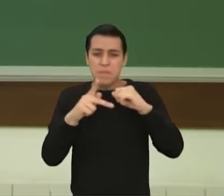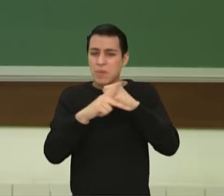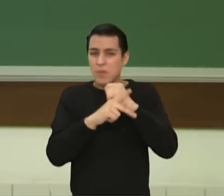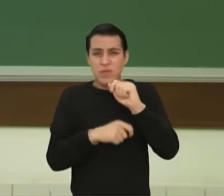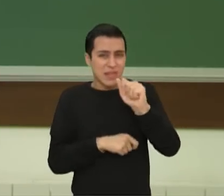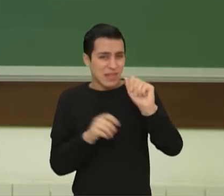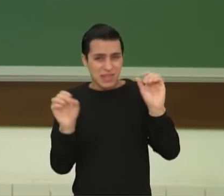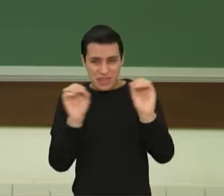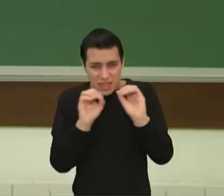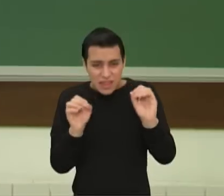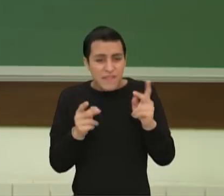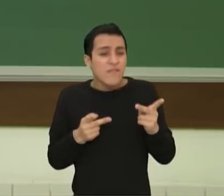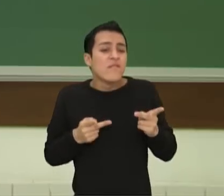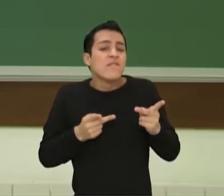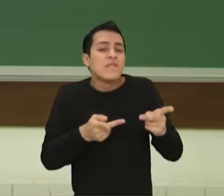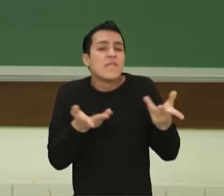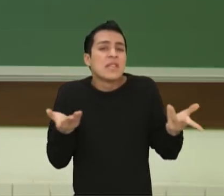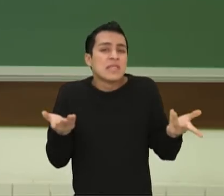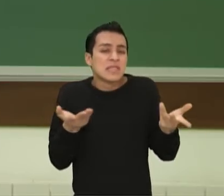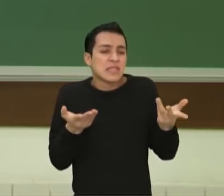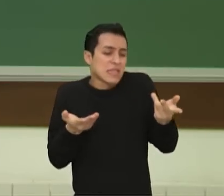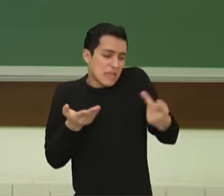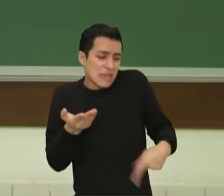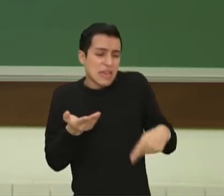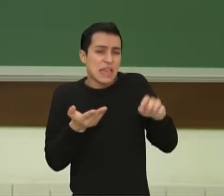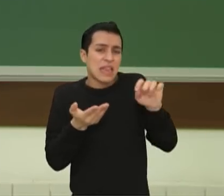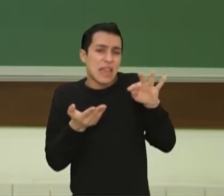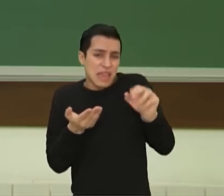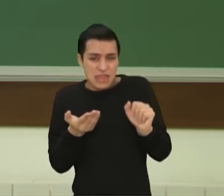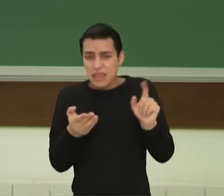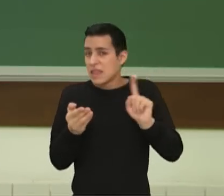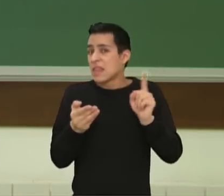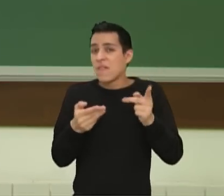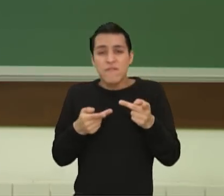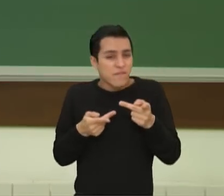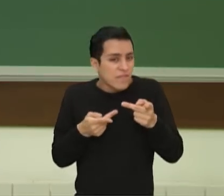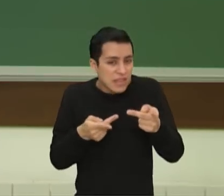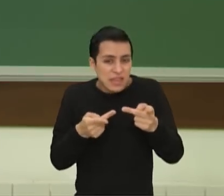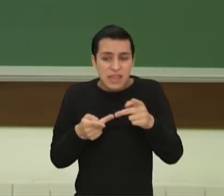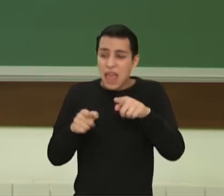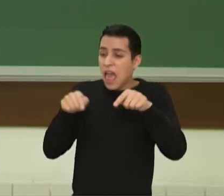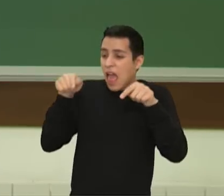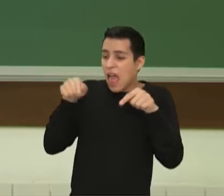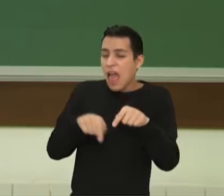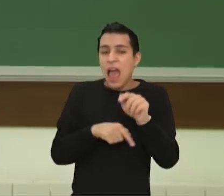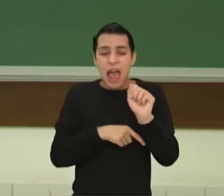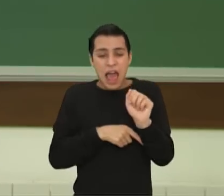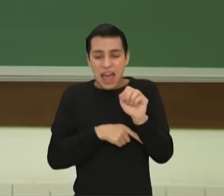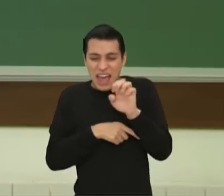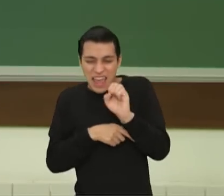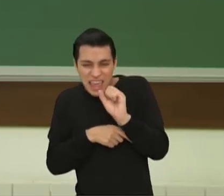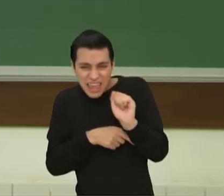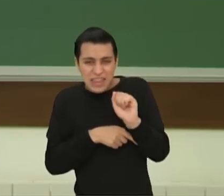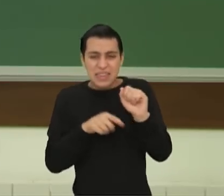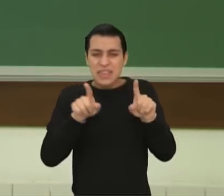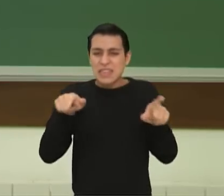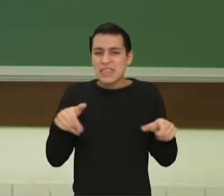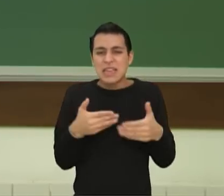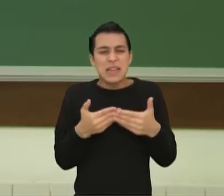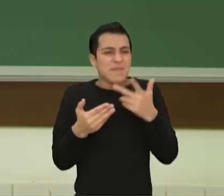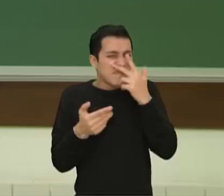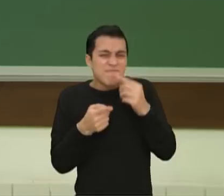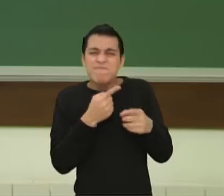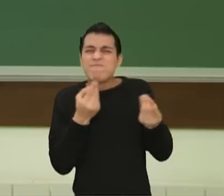a? Visite esta sala e não visite a esta sala. Fica até um pouco inaudível.